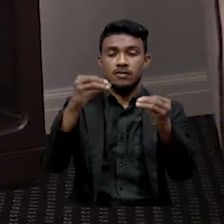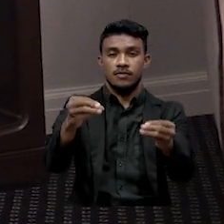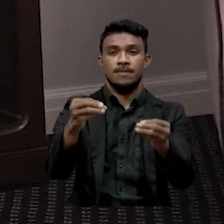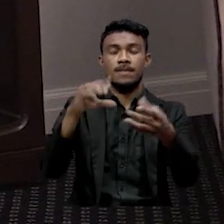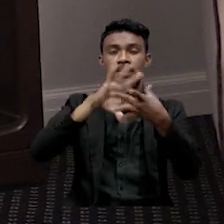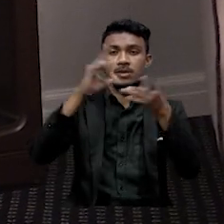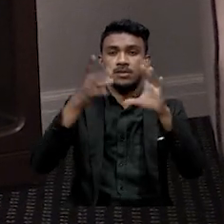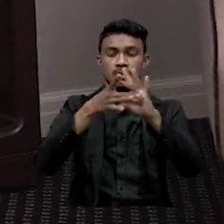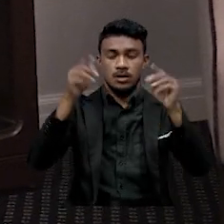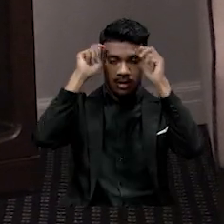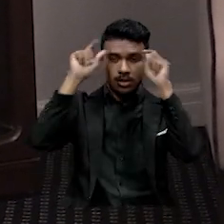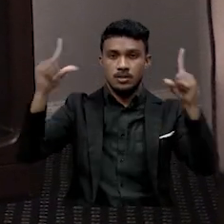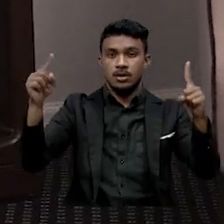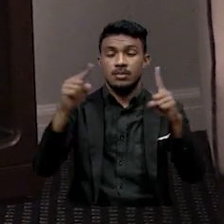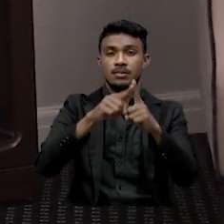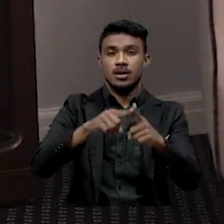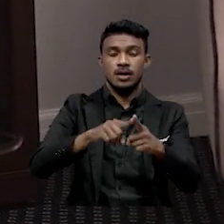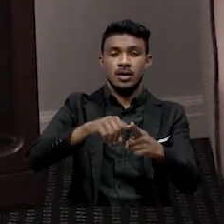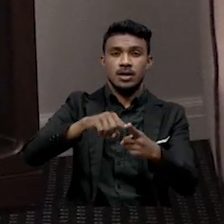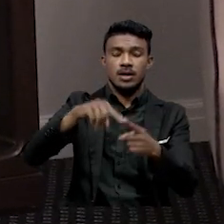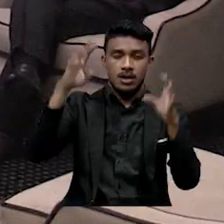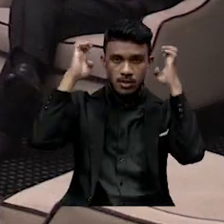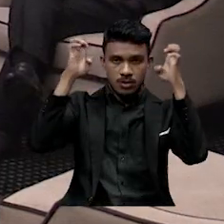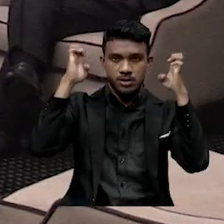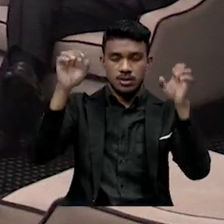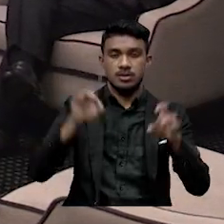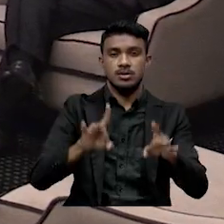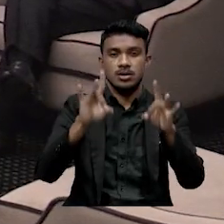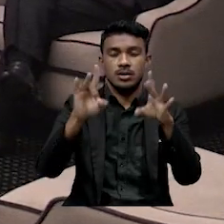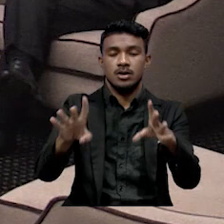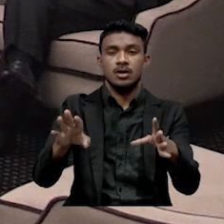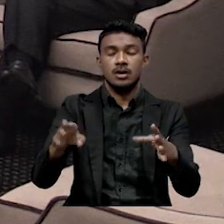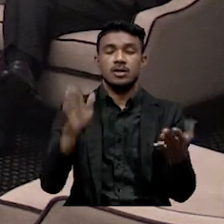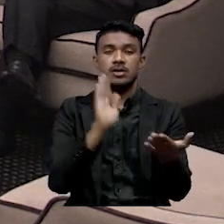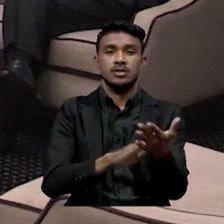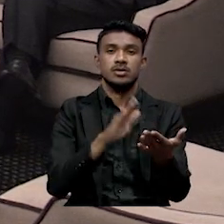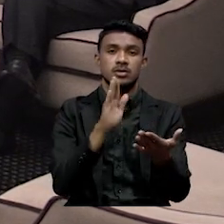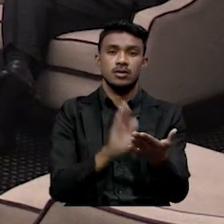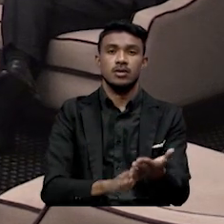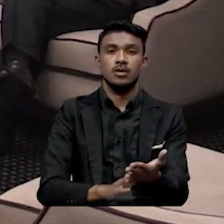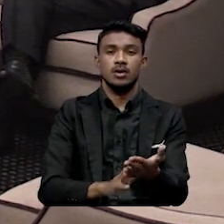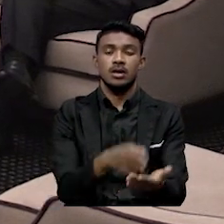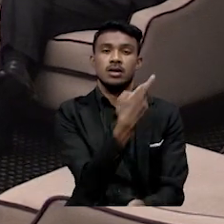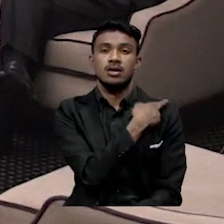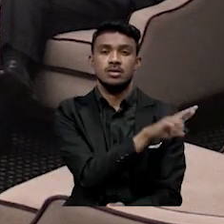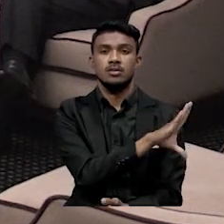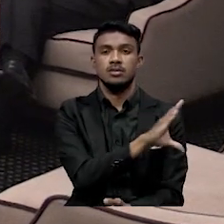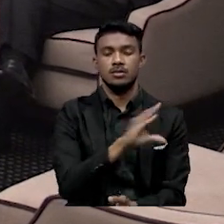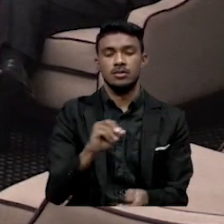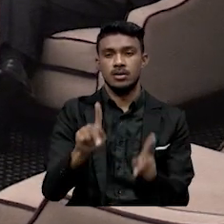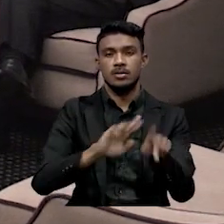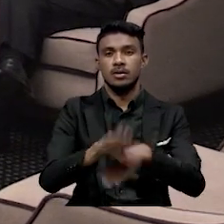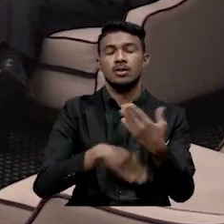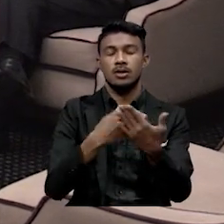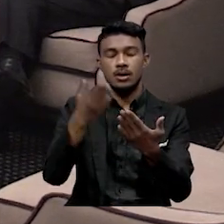de Timor para a educação e a Austrália, liu a escola católica no privada Sira. Austrália no Sira, onde tem